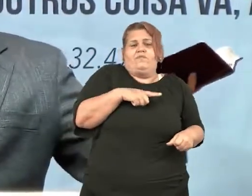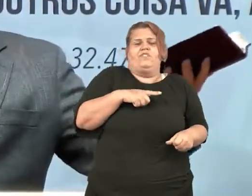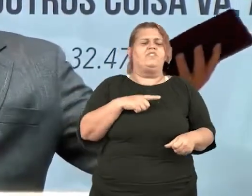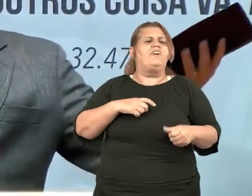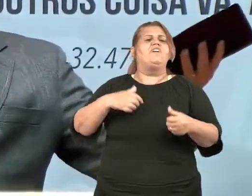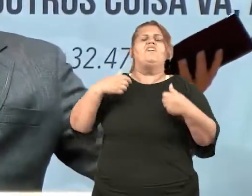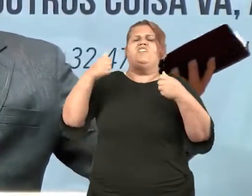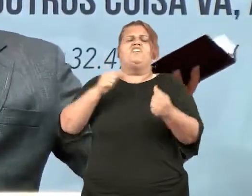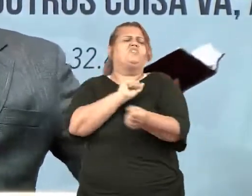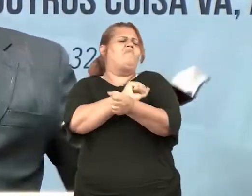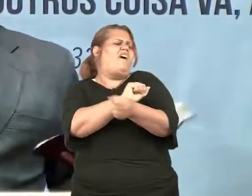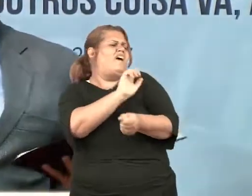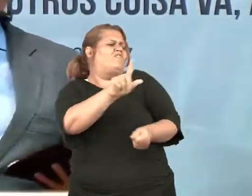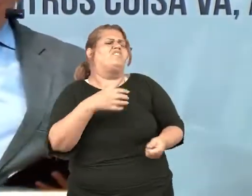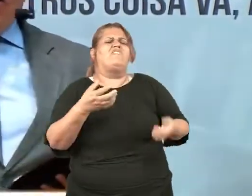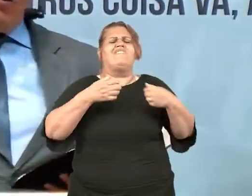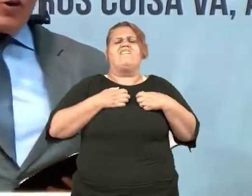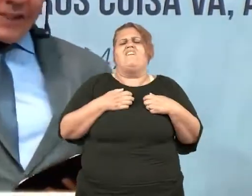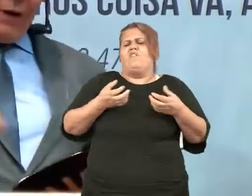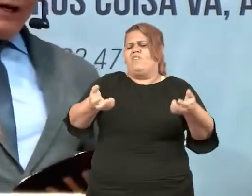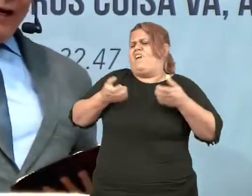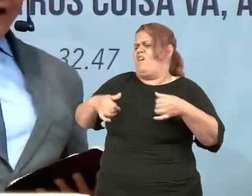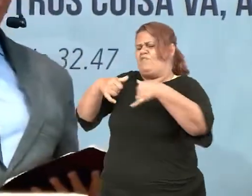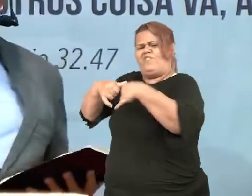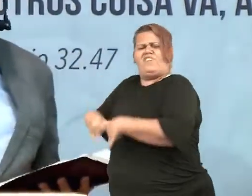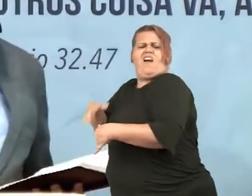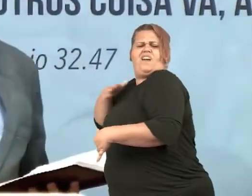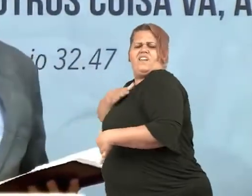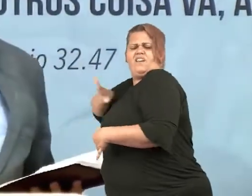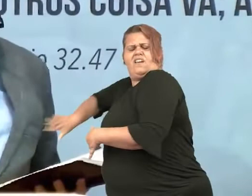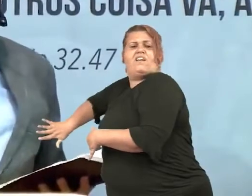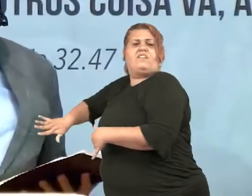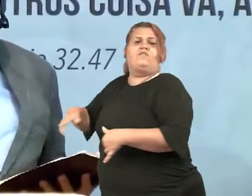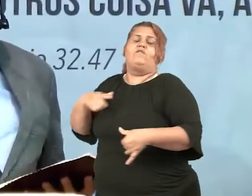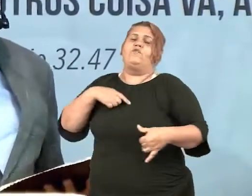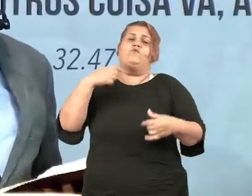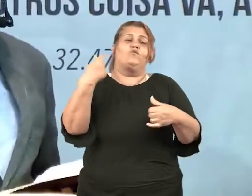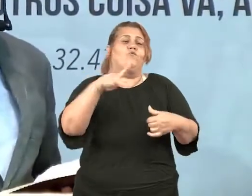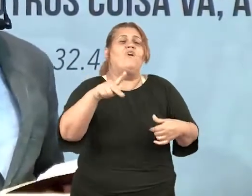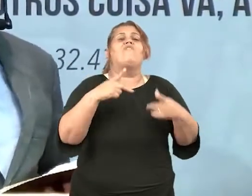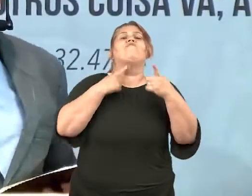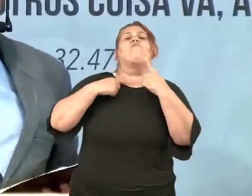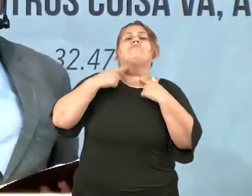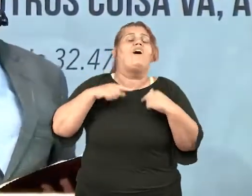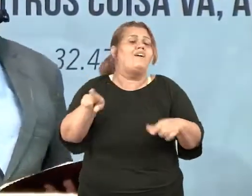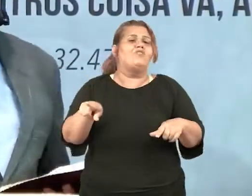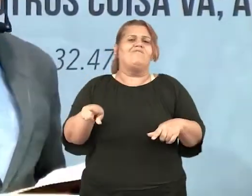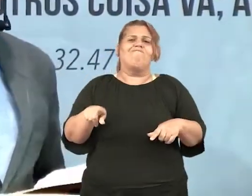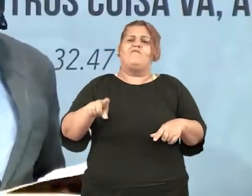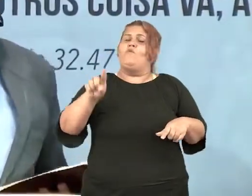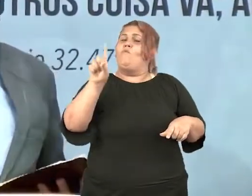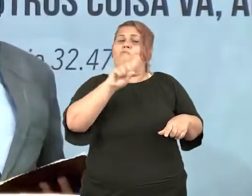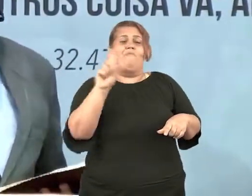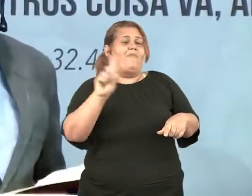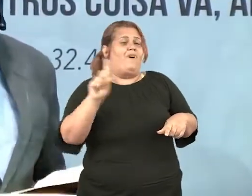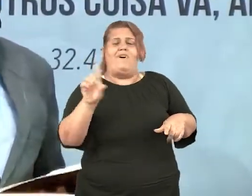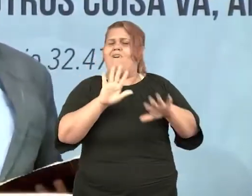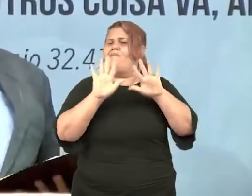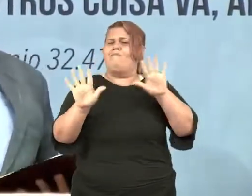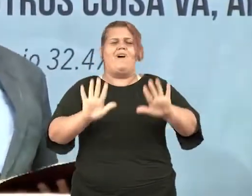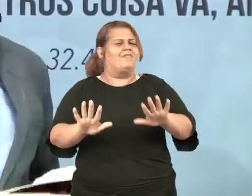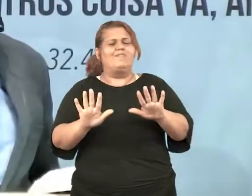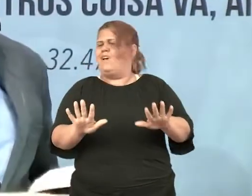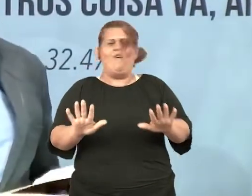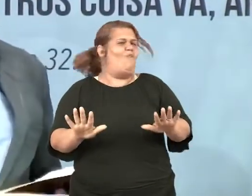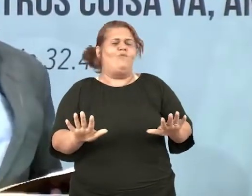tempo aqui, ali, acolá, de acordo com o seu querer e com a sua vontade, pois a sua vida e o seu tempo não estão